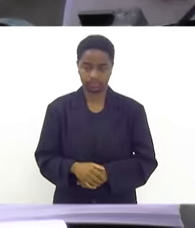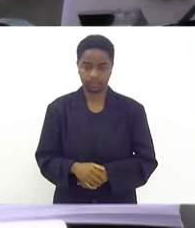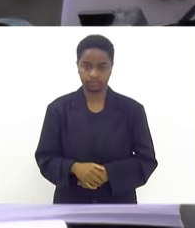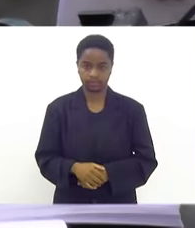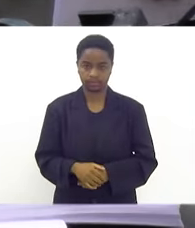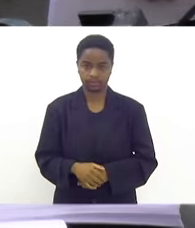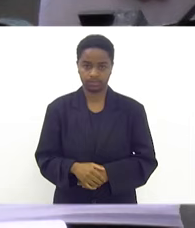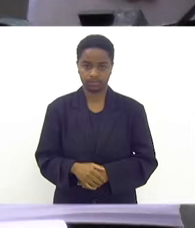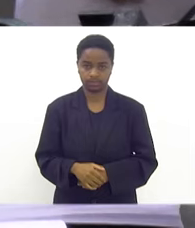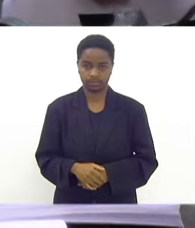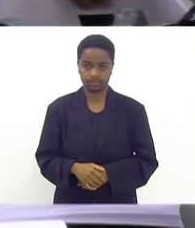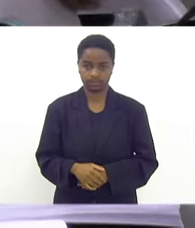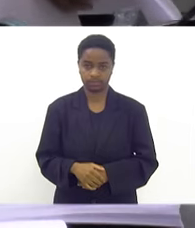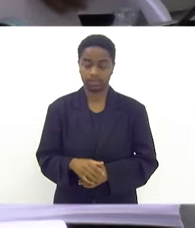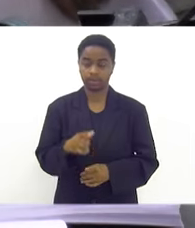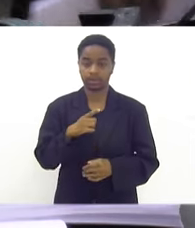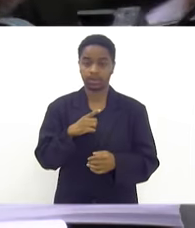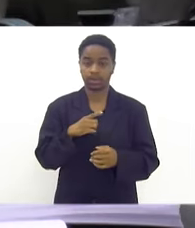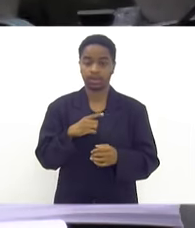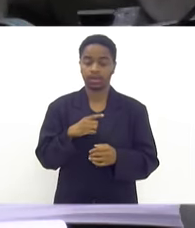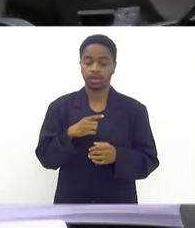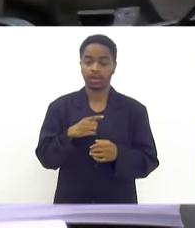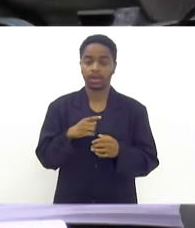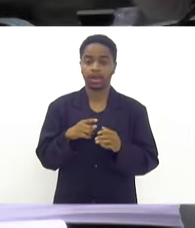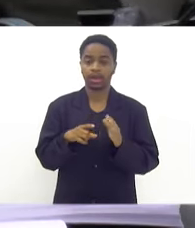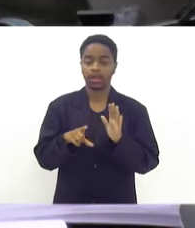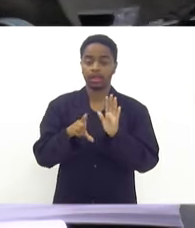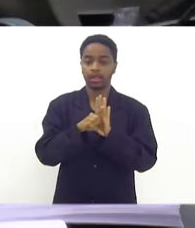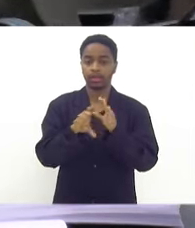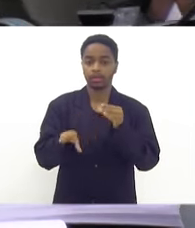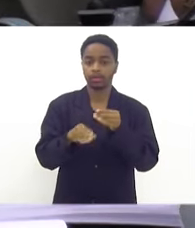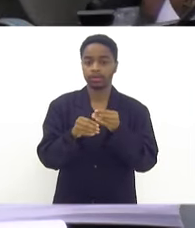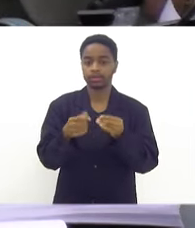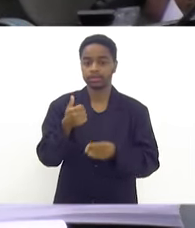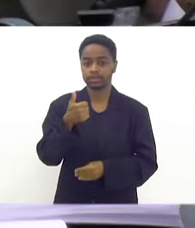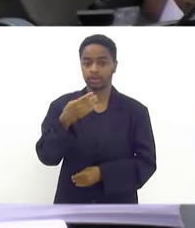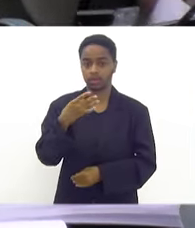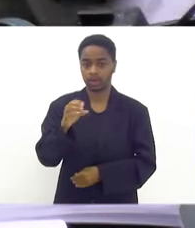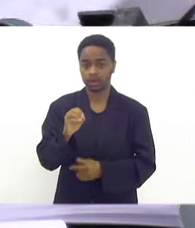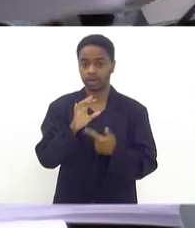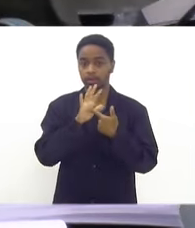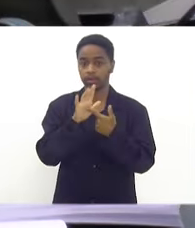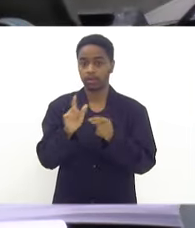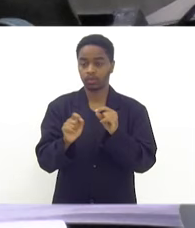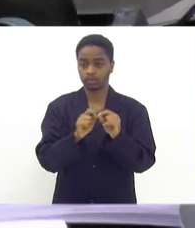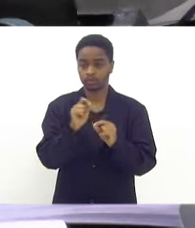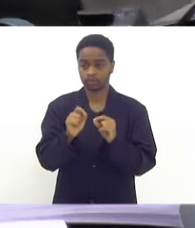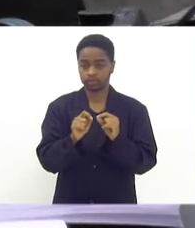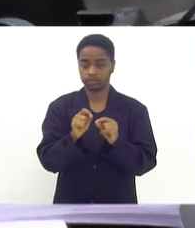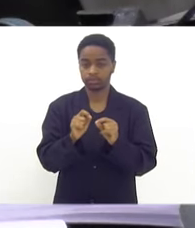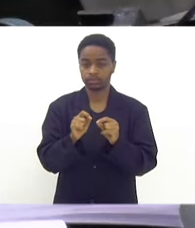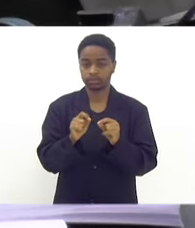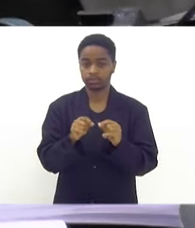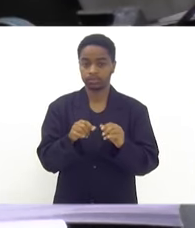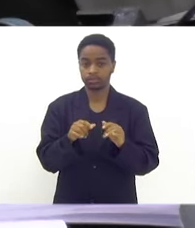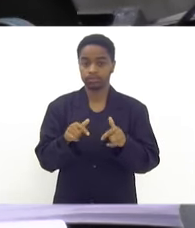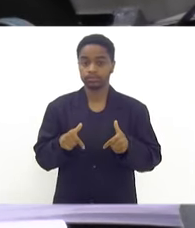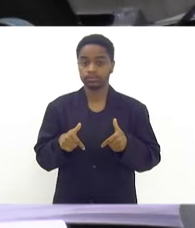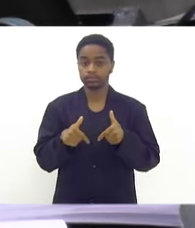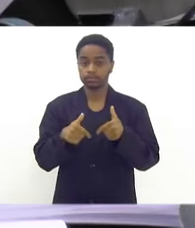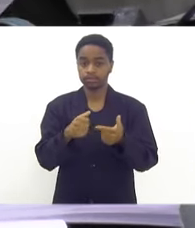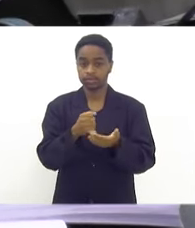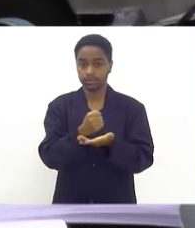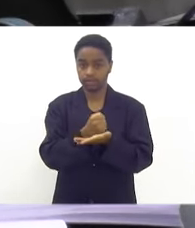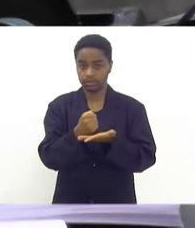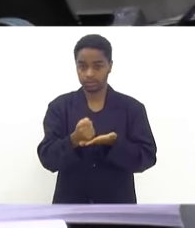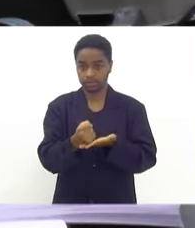parágrafo terceiro do artigo 17 da lei complementar 140 diz que a prerrogativa do licenciamento não impede